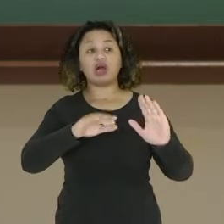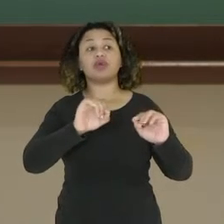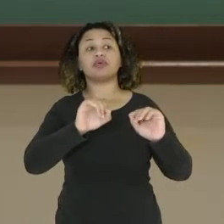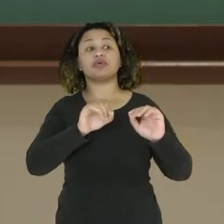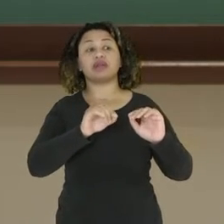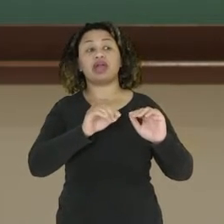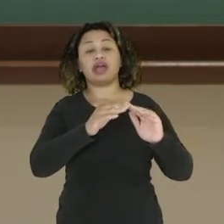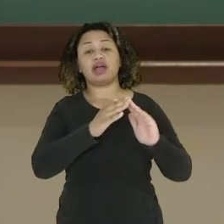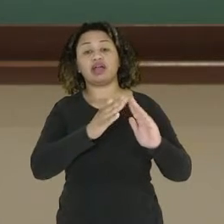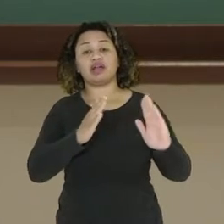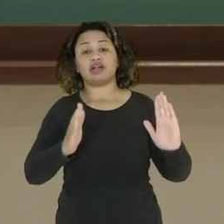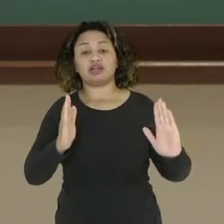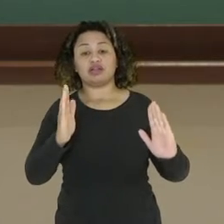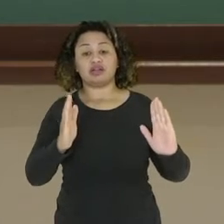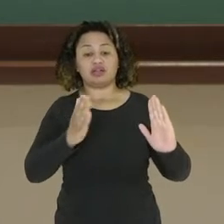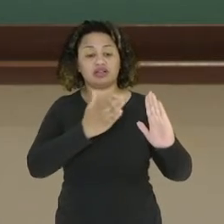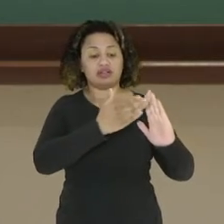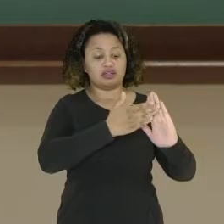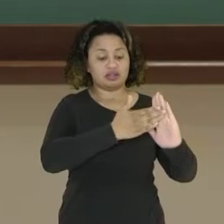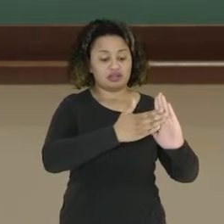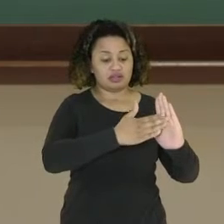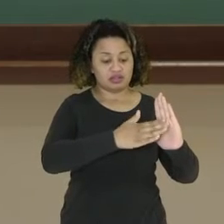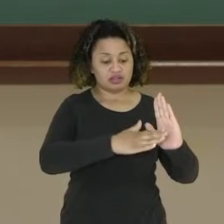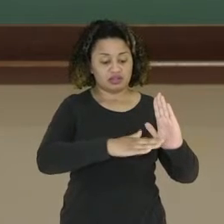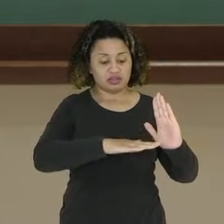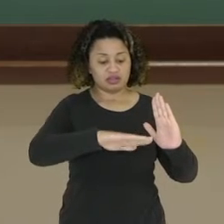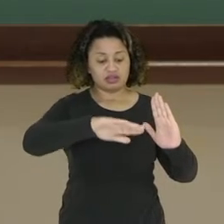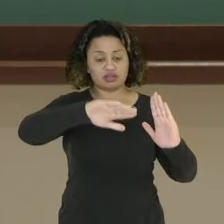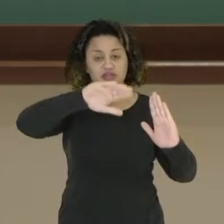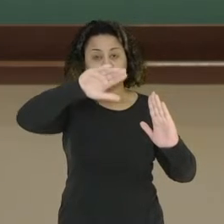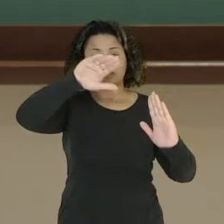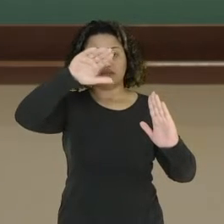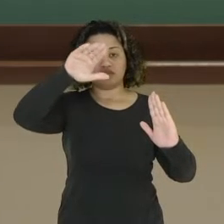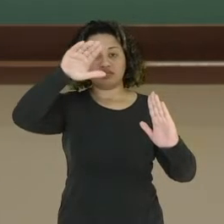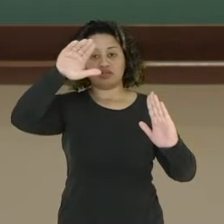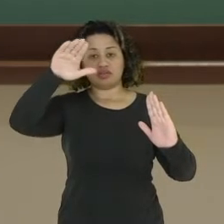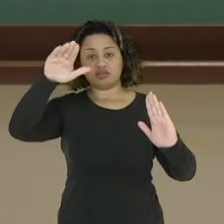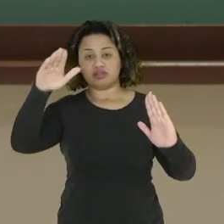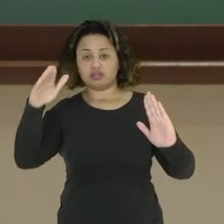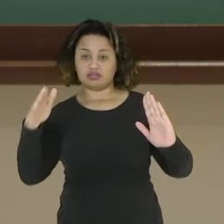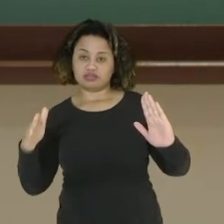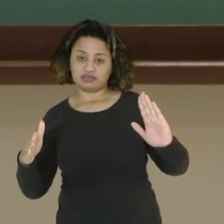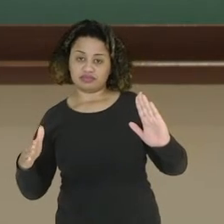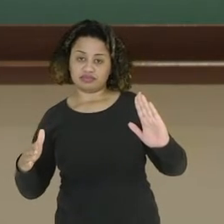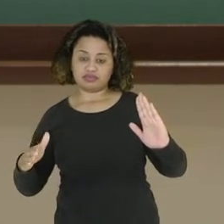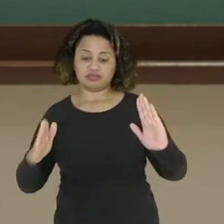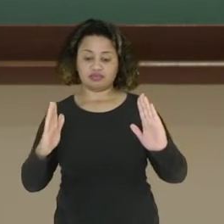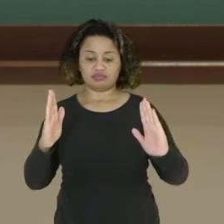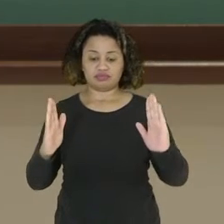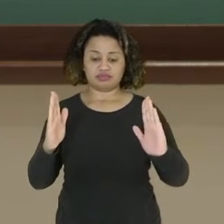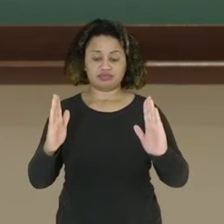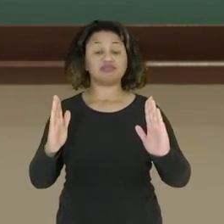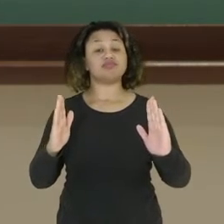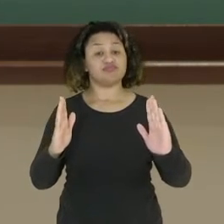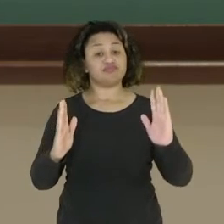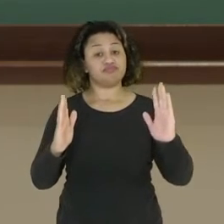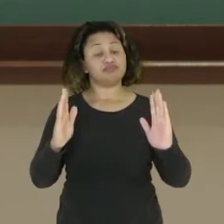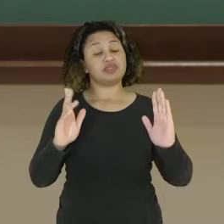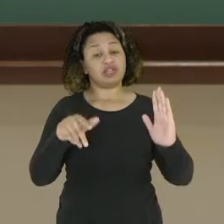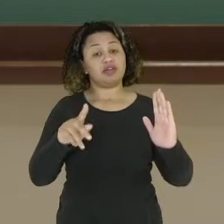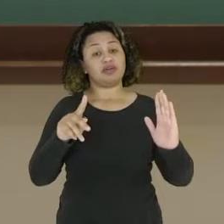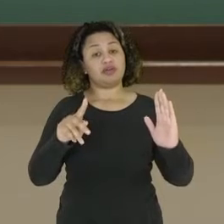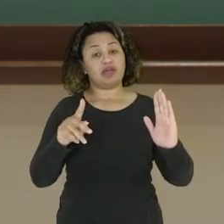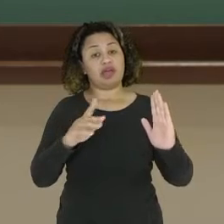é a distância do meio da onda até o extremo superior ou do meio da onda até o extremo inferior. Não esqueça disso.